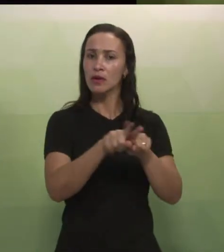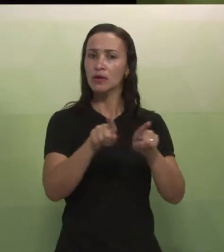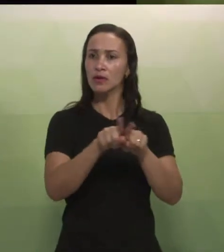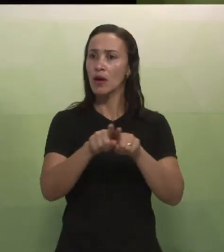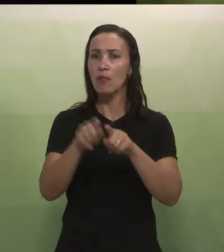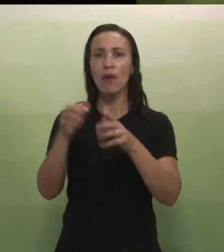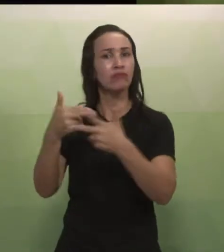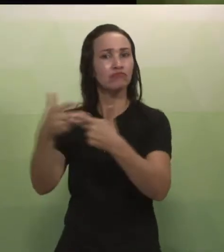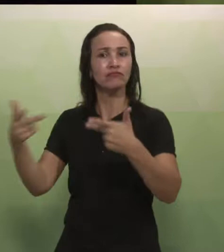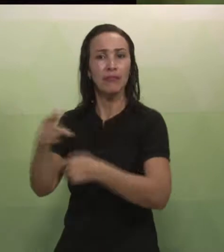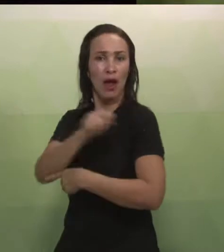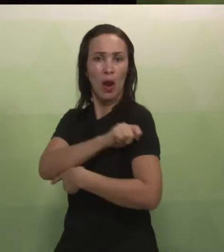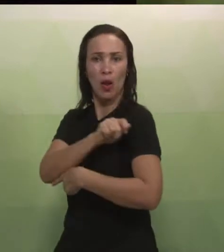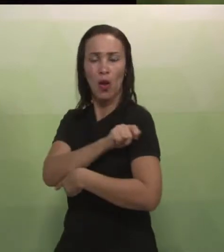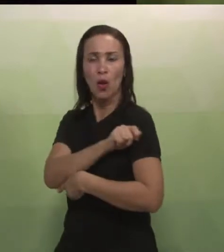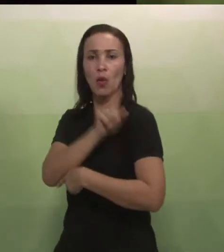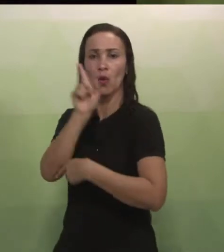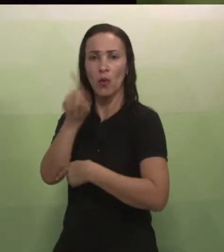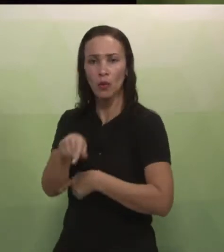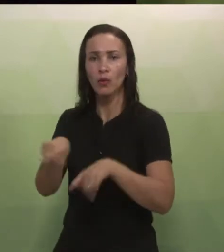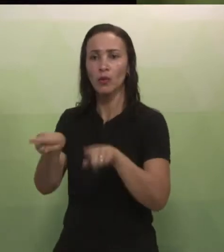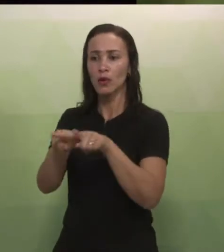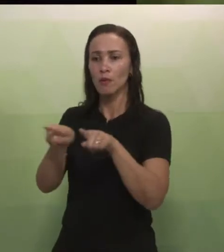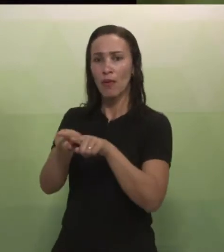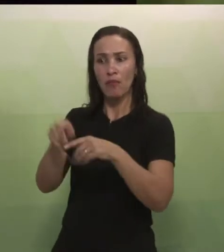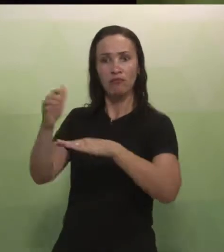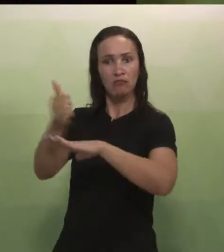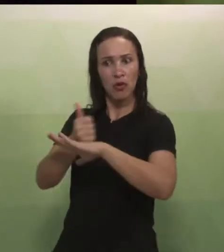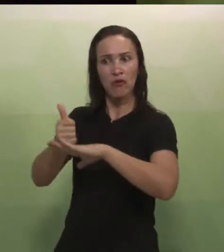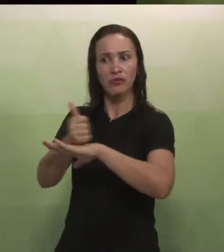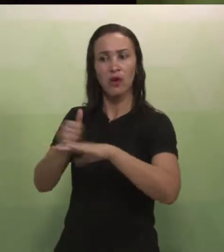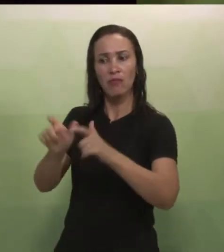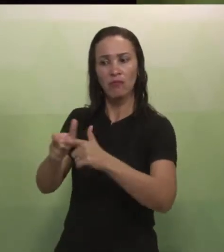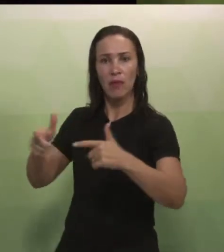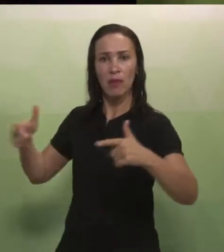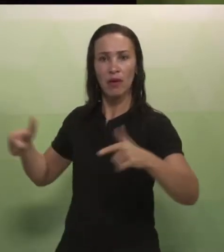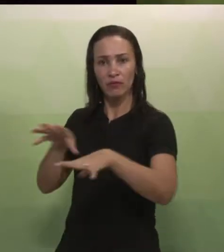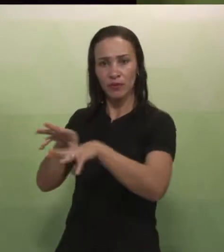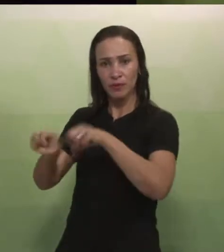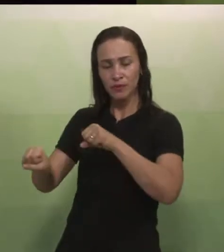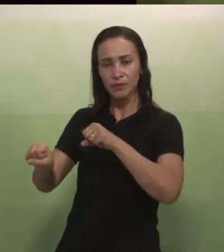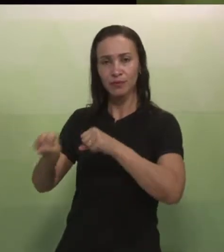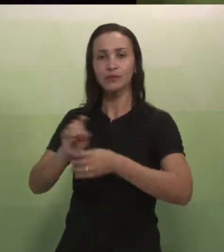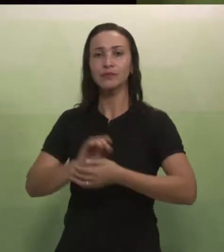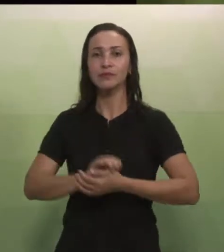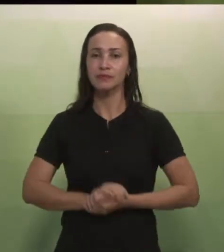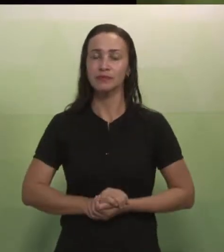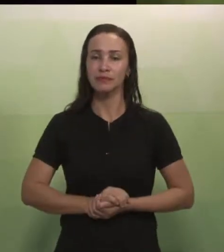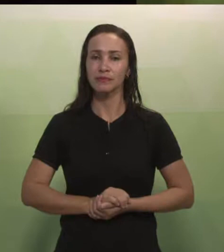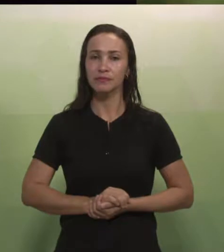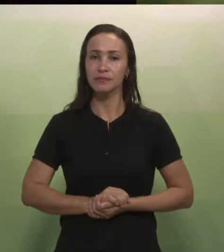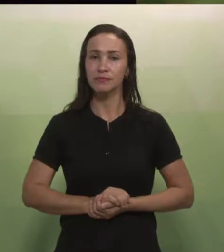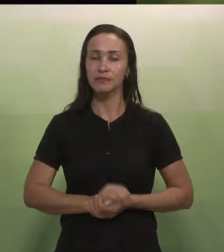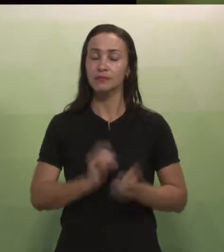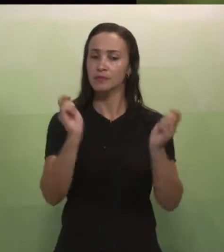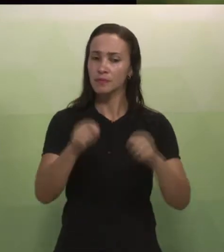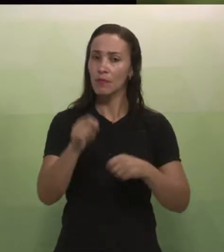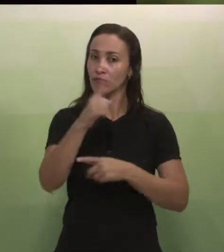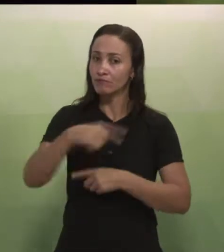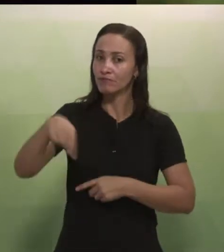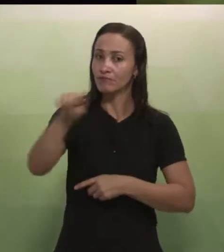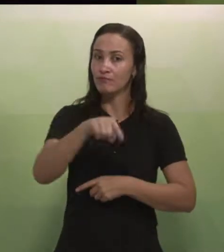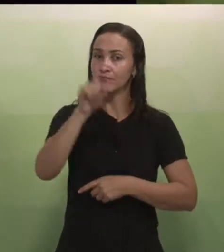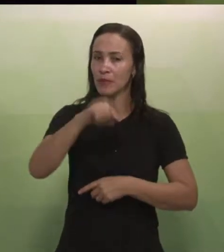formação de qualquer estudante, ou de qualquer profissional, pois vai possibilitar ao